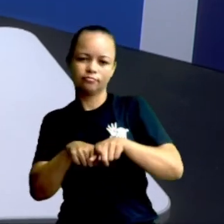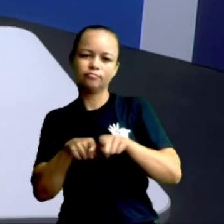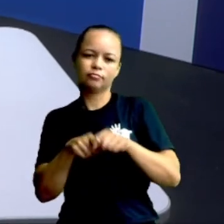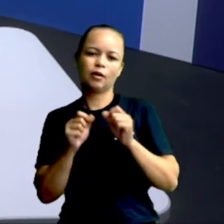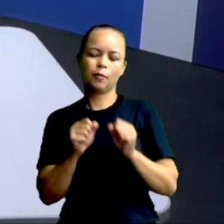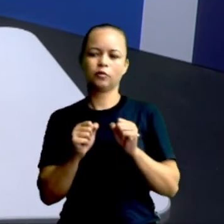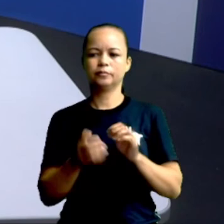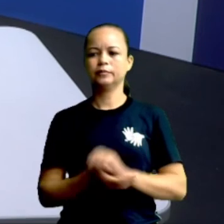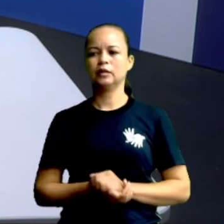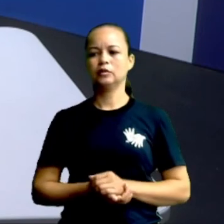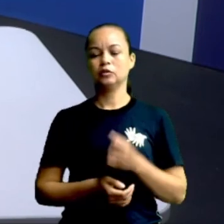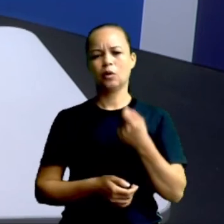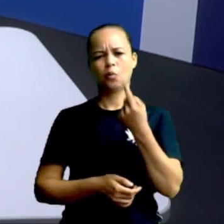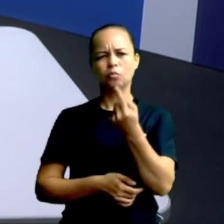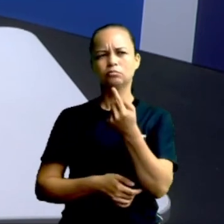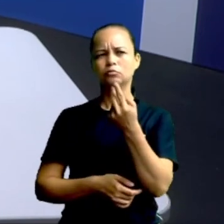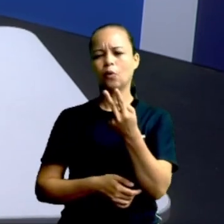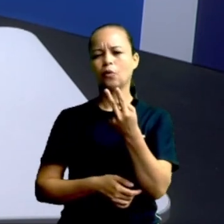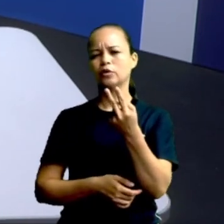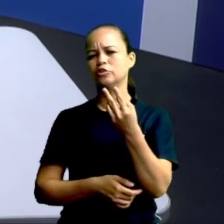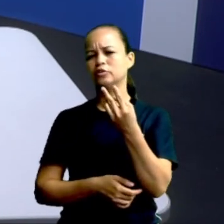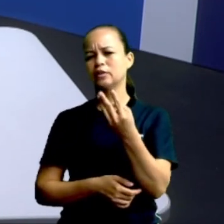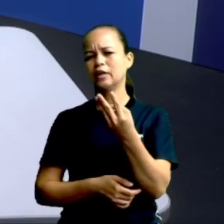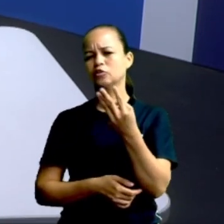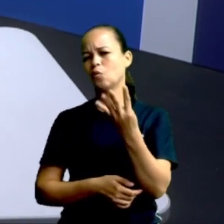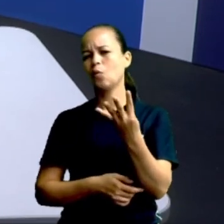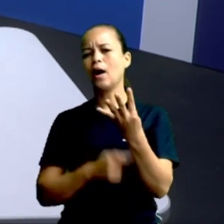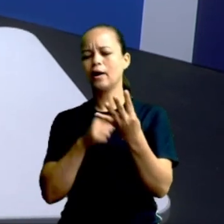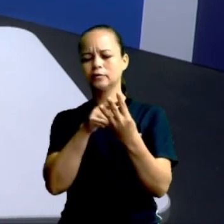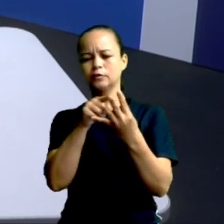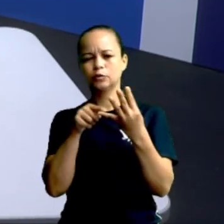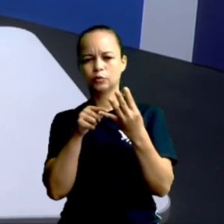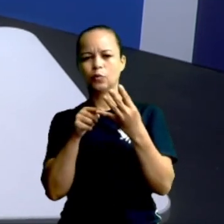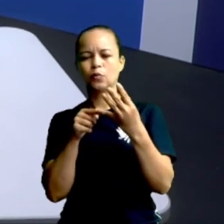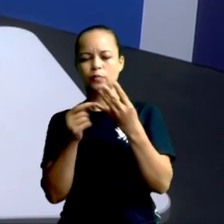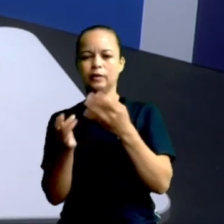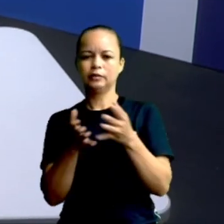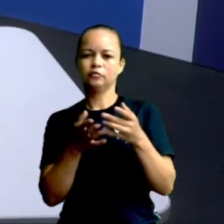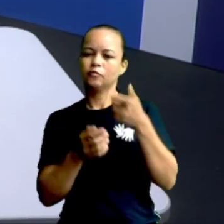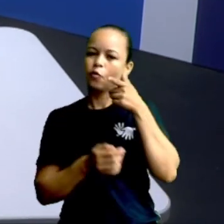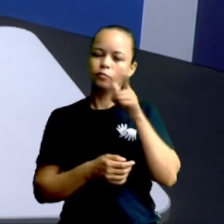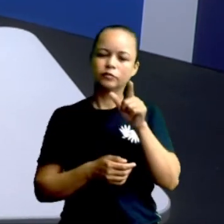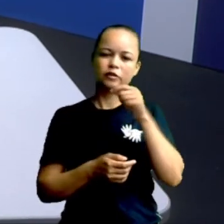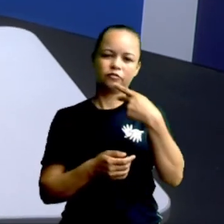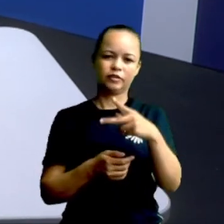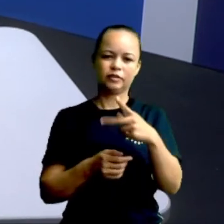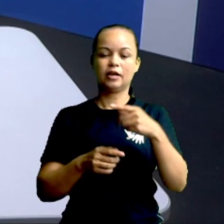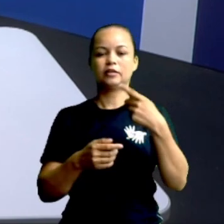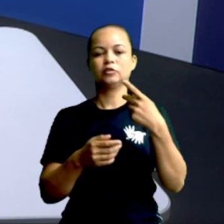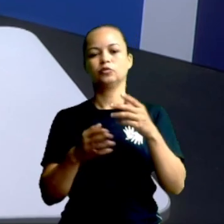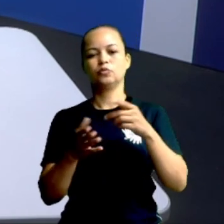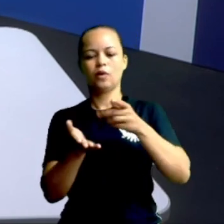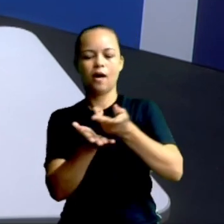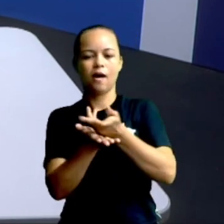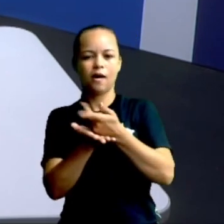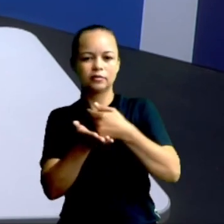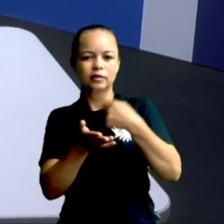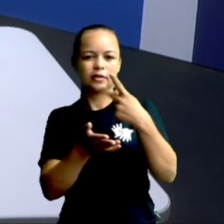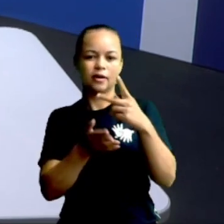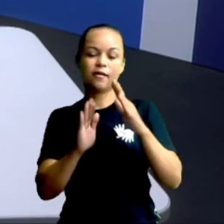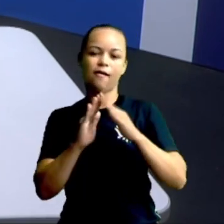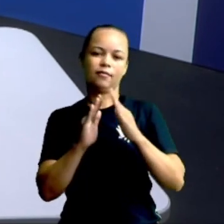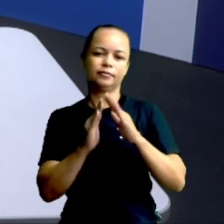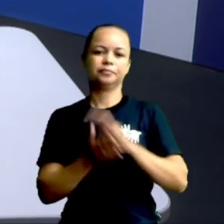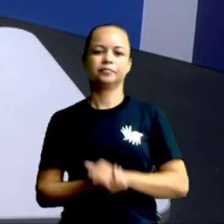ó, 1, 2, 3, 4 palitinhos e você consegue fazer a sua Rosa dos Ventos em casa, tá